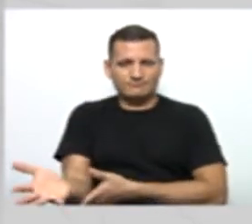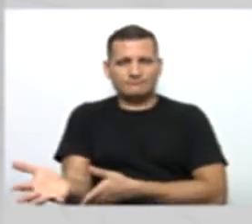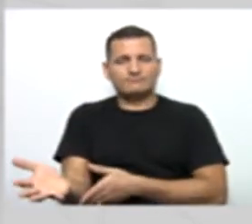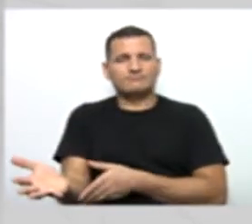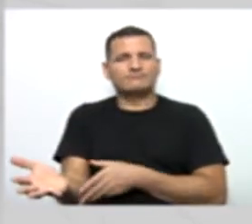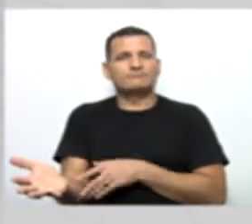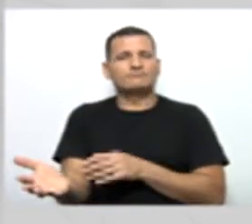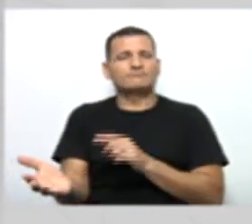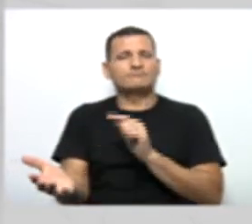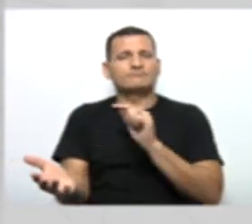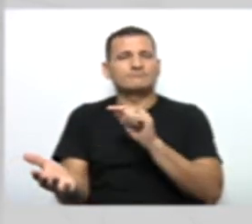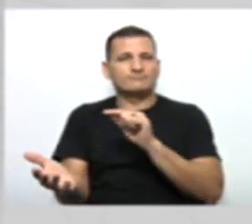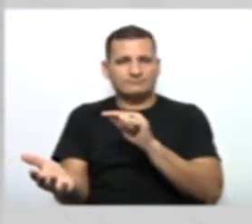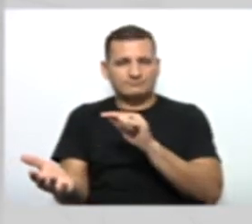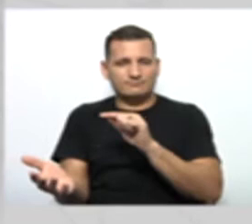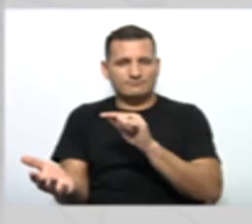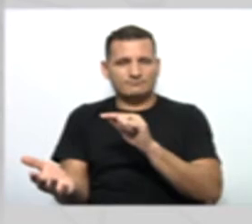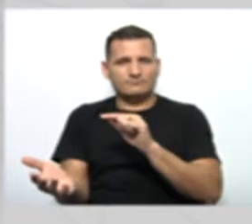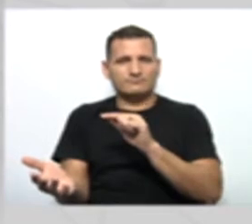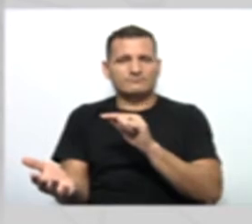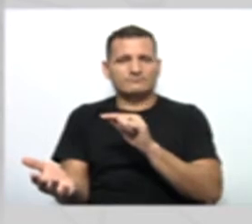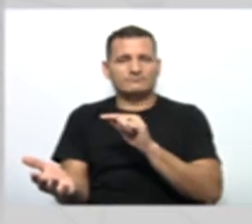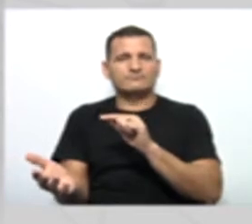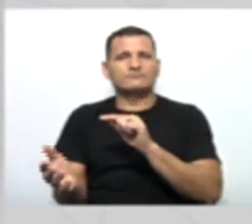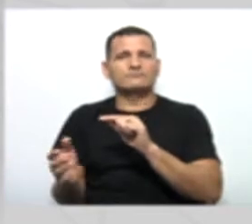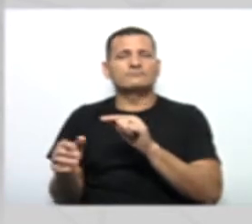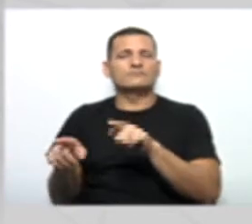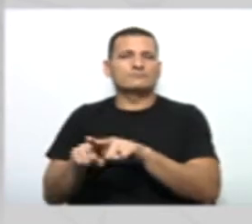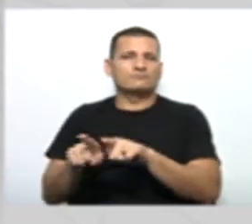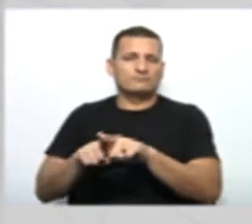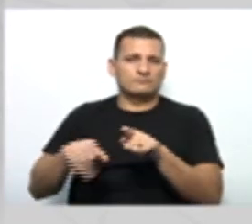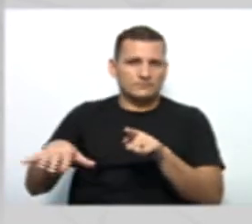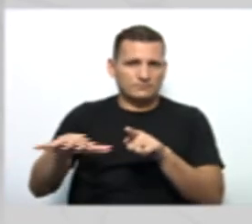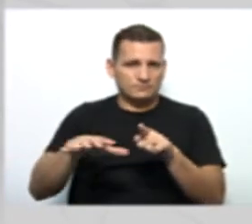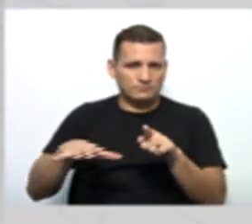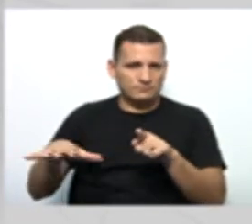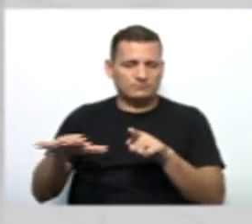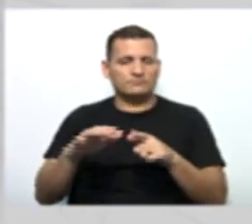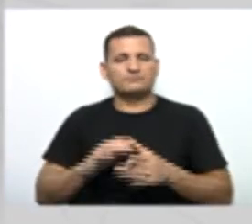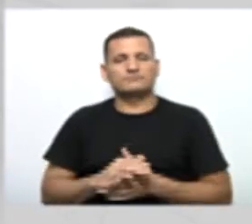alteração, aquela parte da floresta derrubada, passa a fazer parte desse meio ambiente.